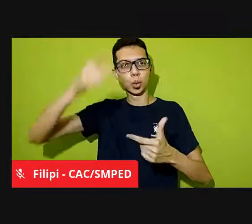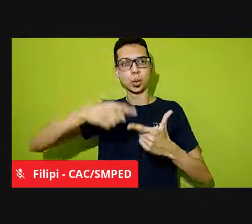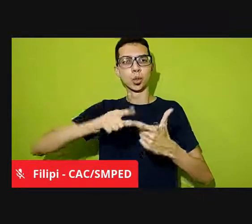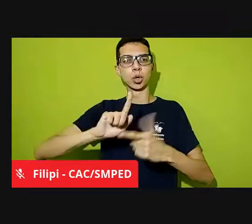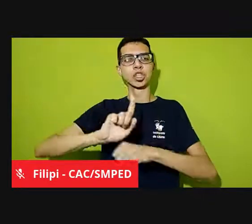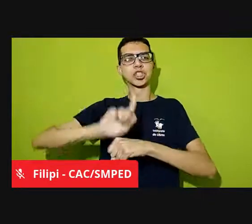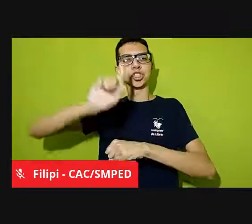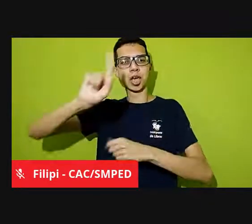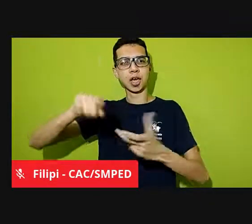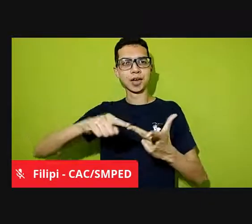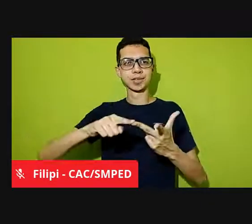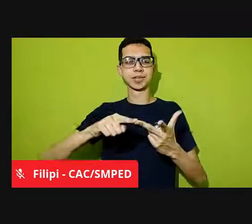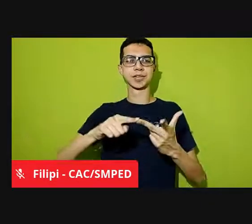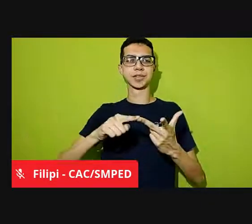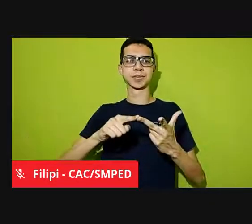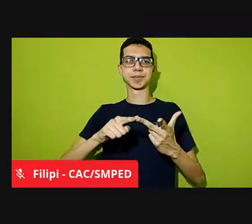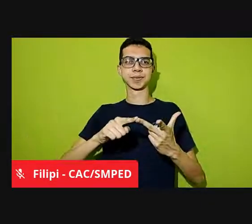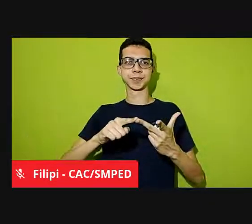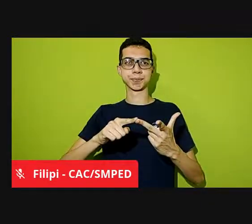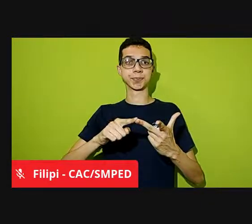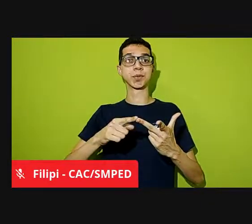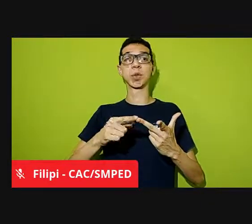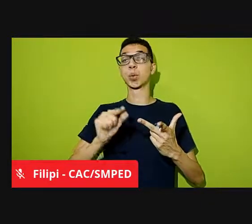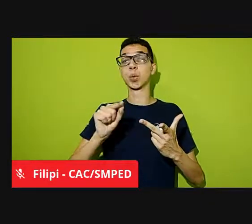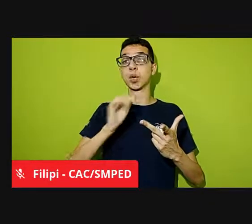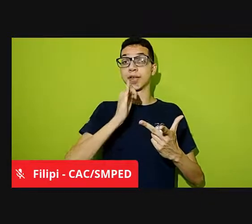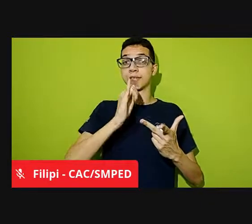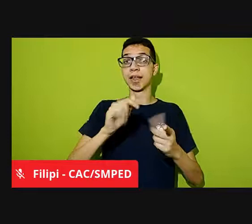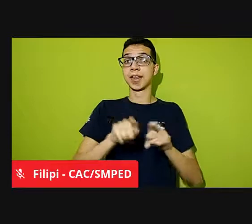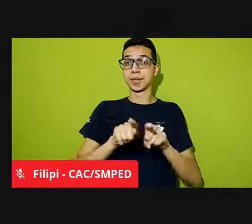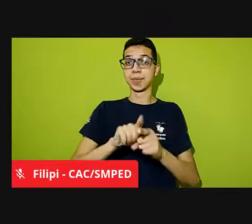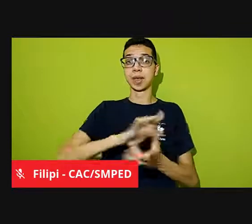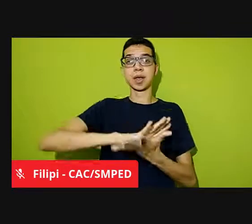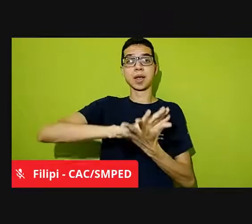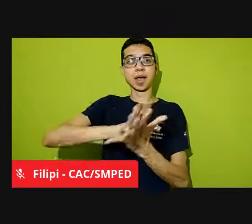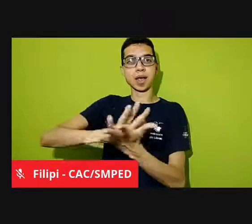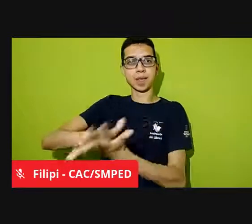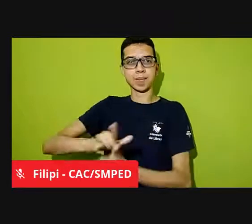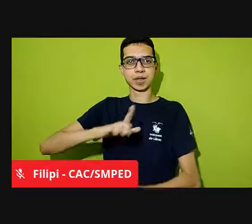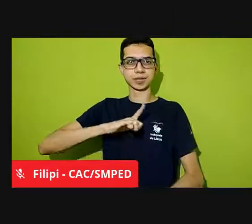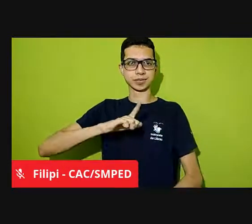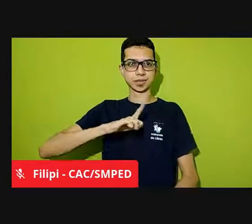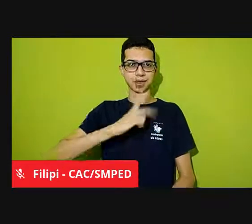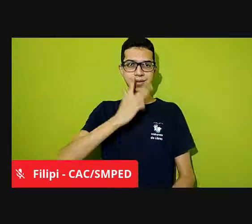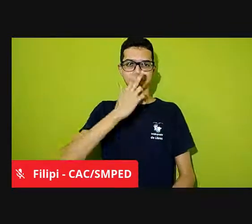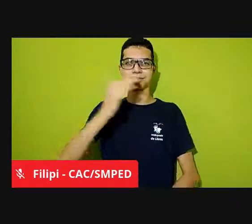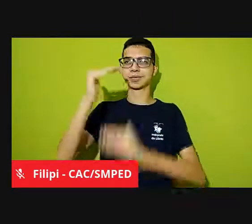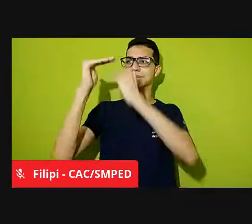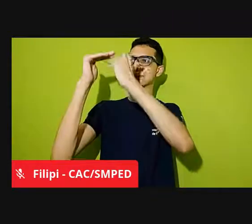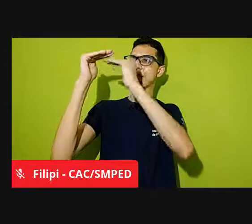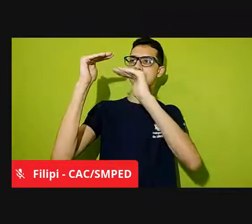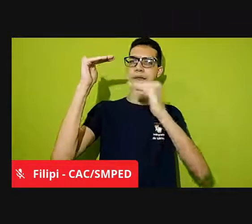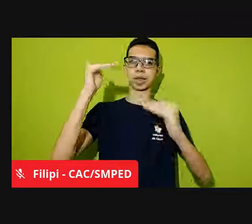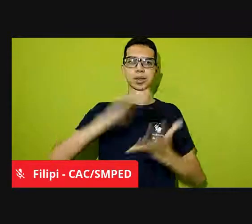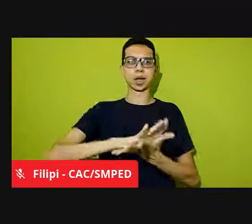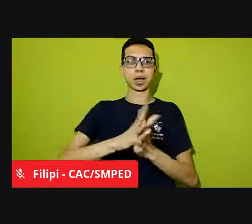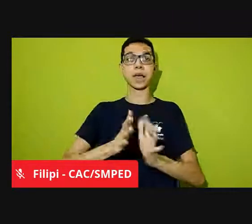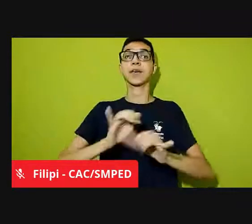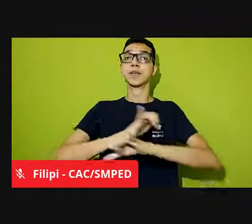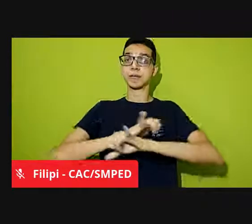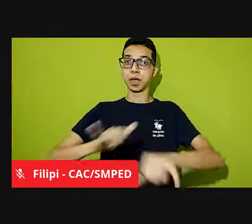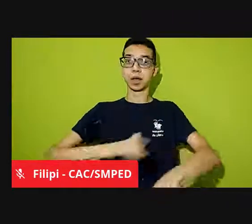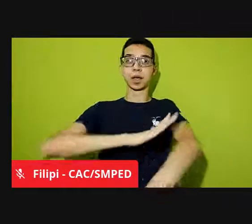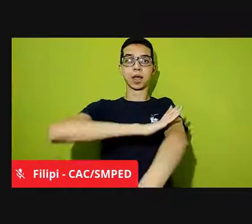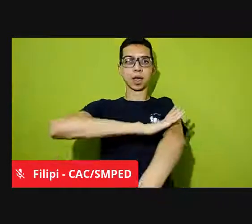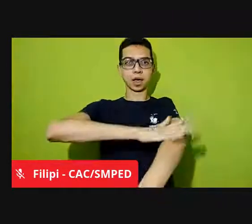também o que a gente pode chamar de capacitismo estrutural. A gente tem falado bastante sobre o racismo